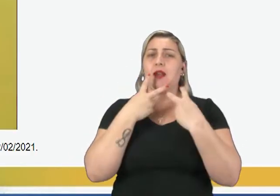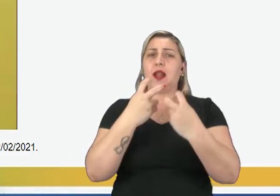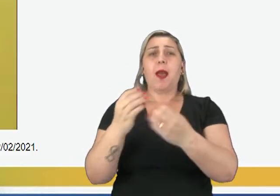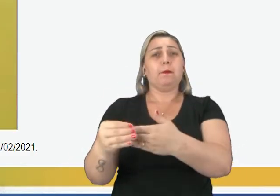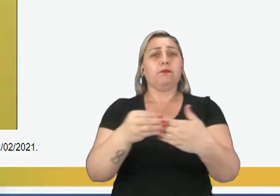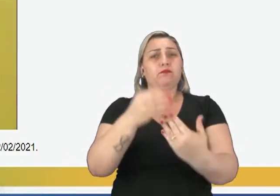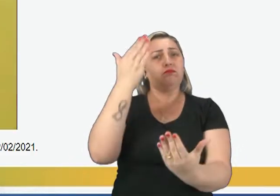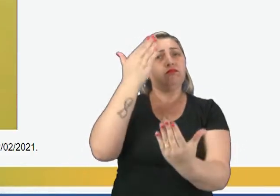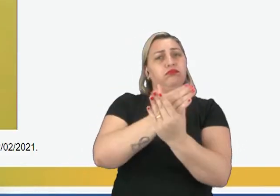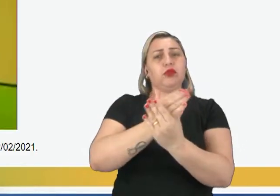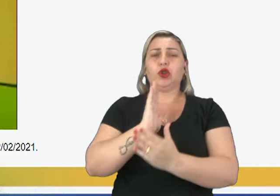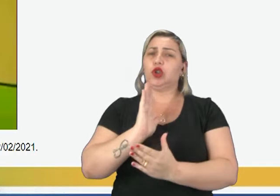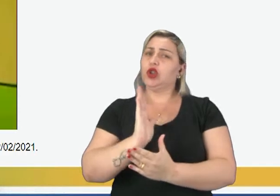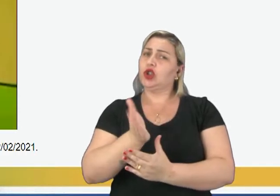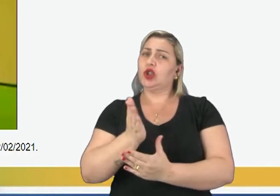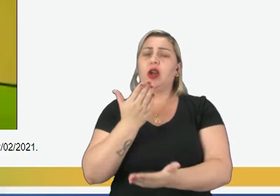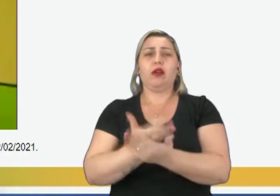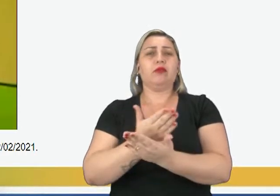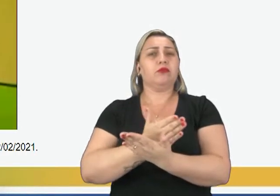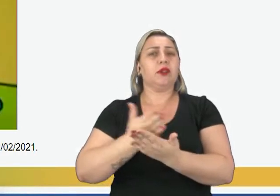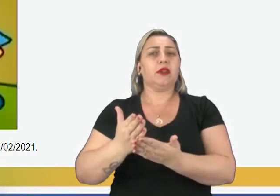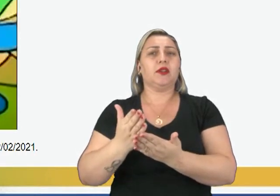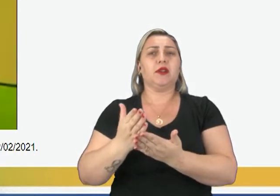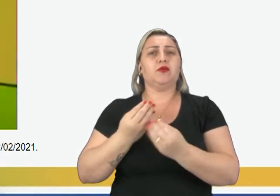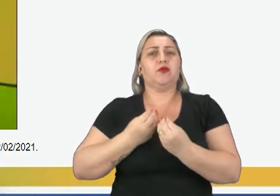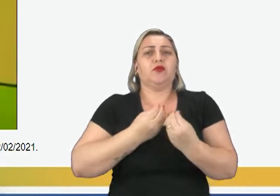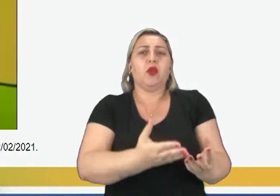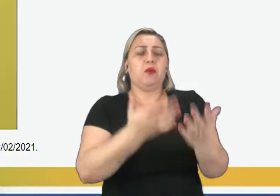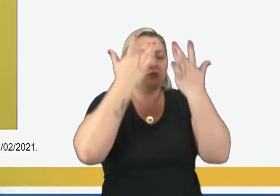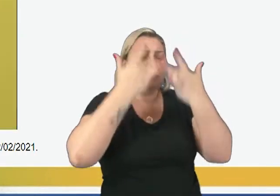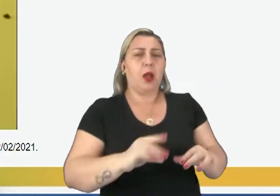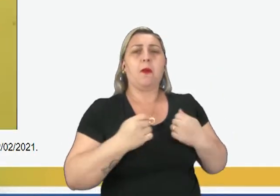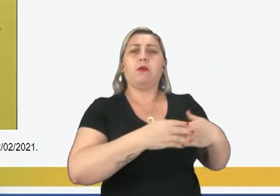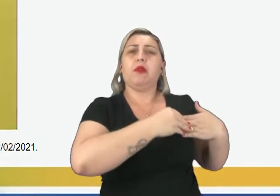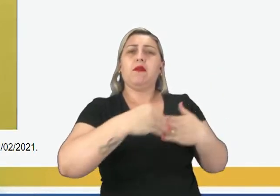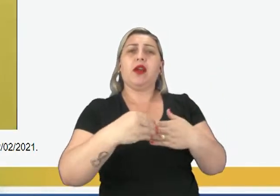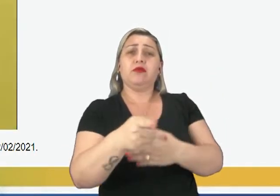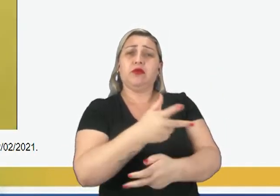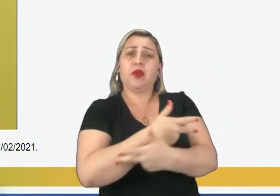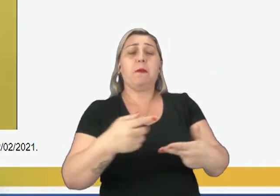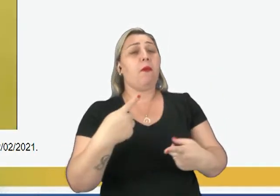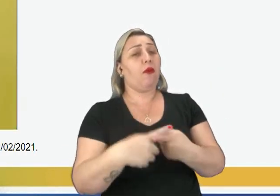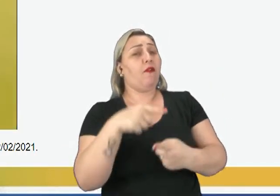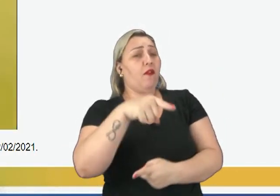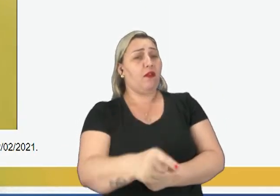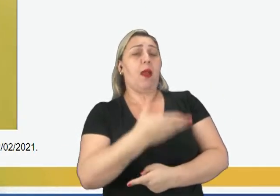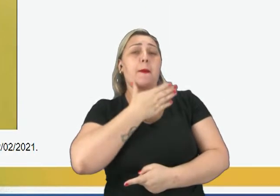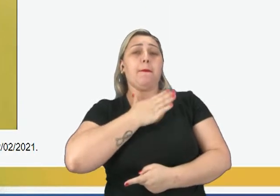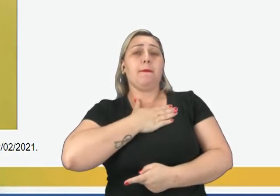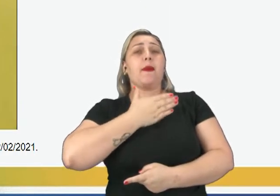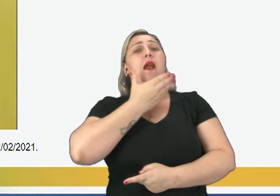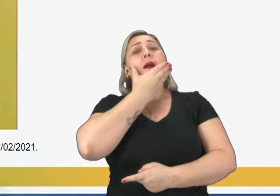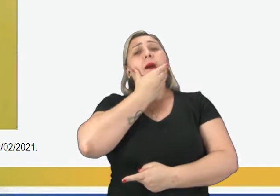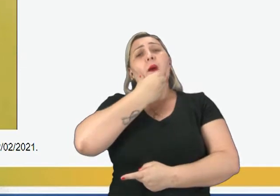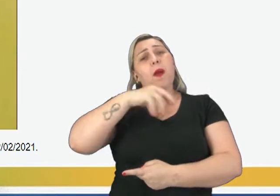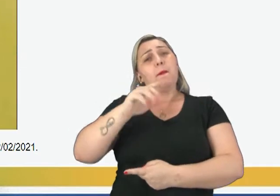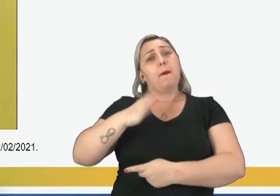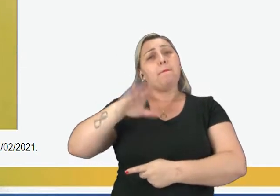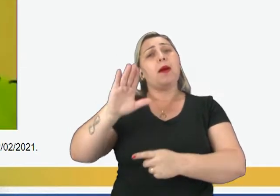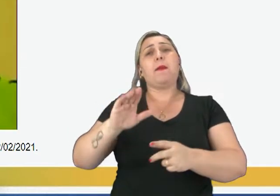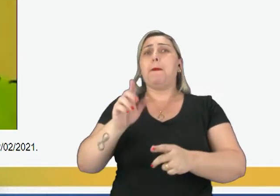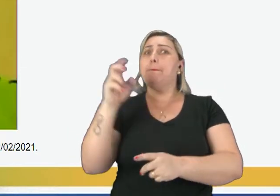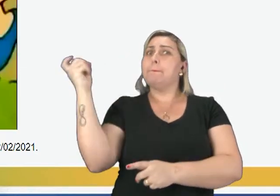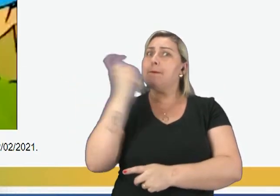pasta. A aula já vai começar. Toma. Eu não sei porque eu tenho que carregar suas coisas. Porque você é meu irmão mais velho. Mentira. Nós